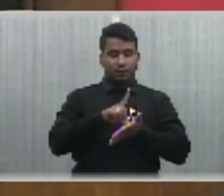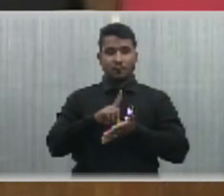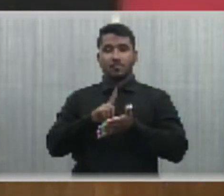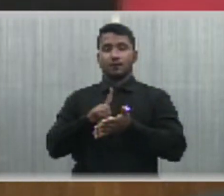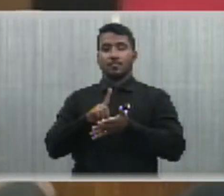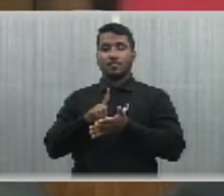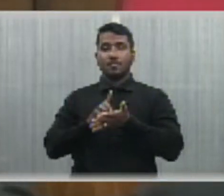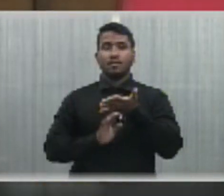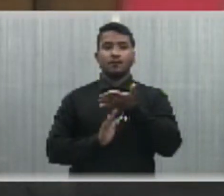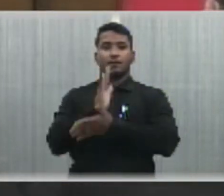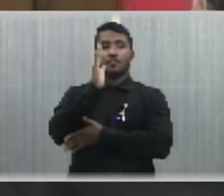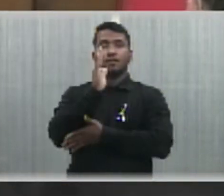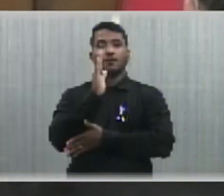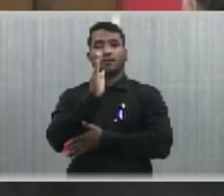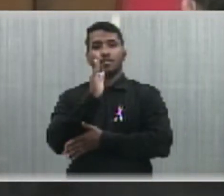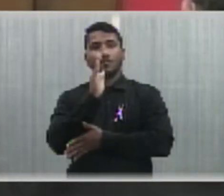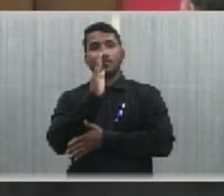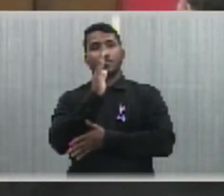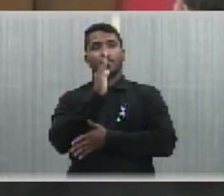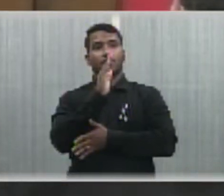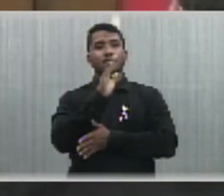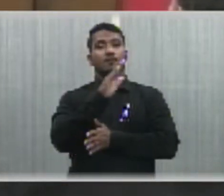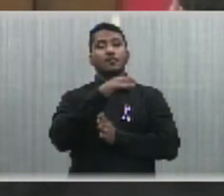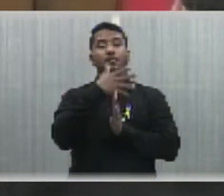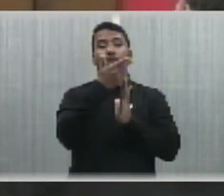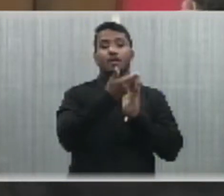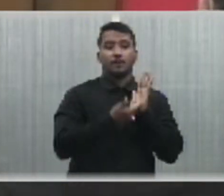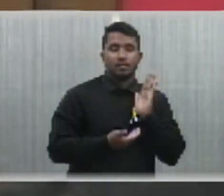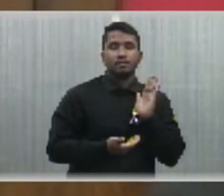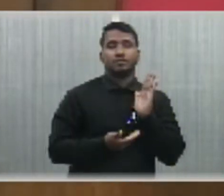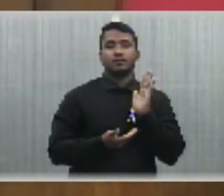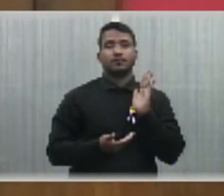foi aprovada sem retificação.